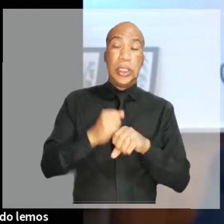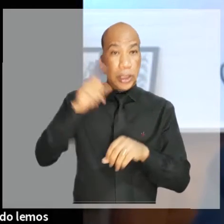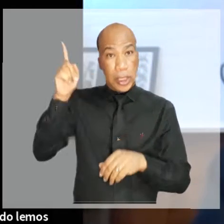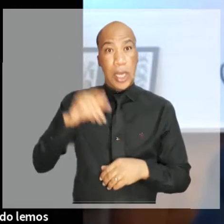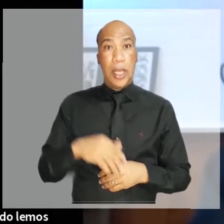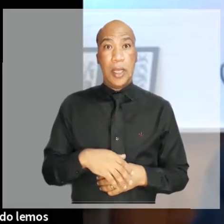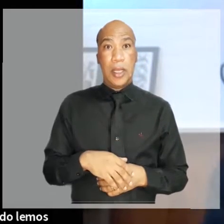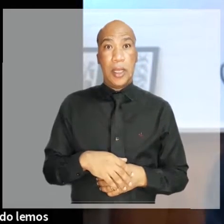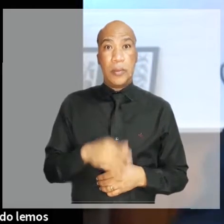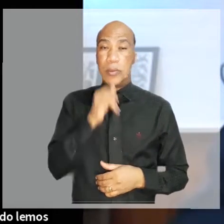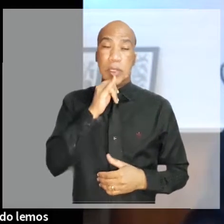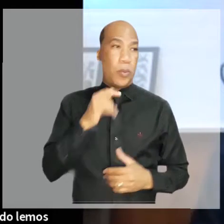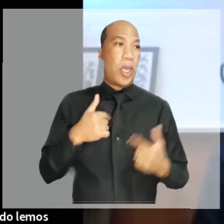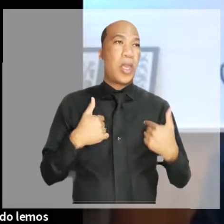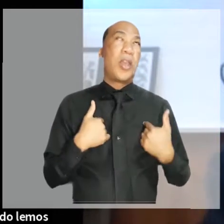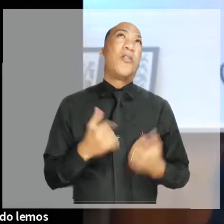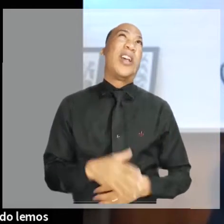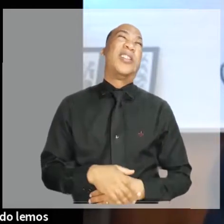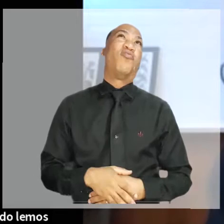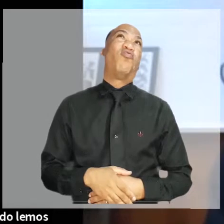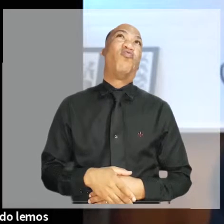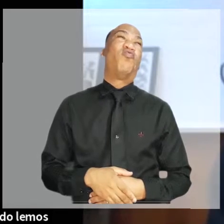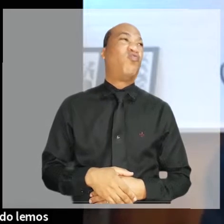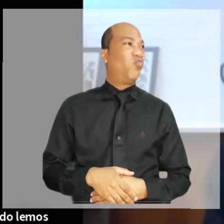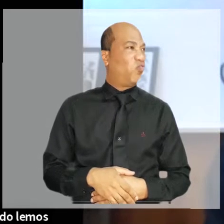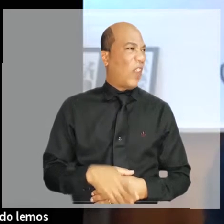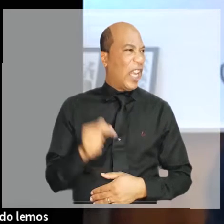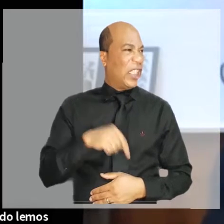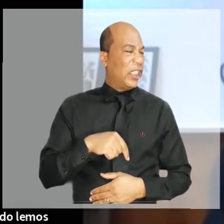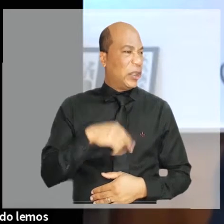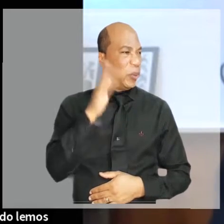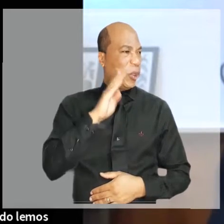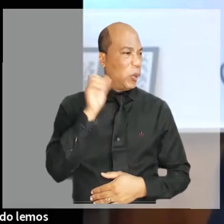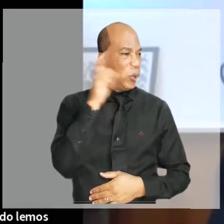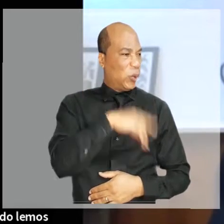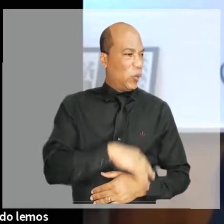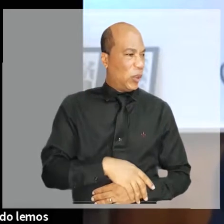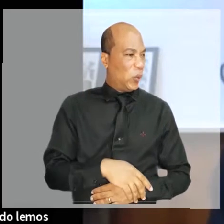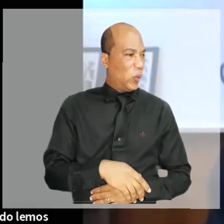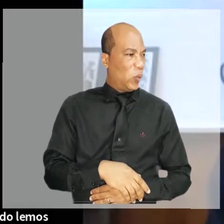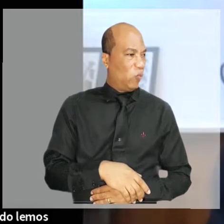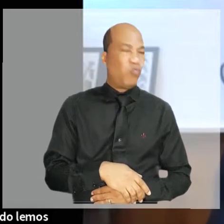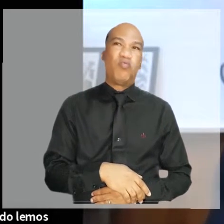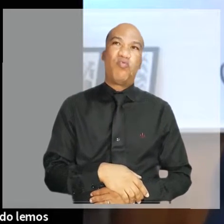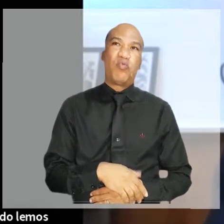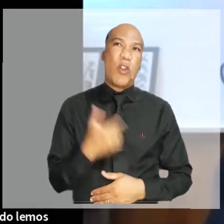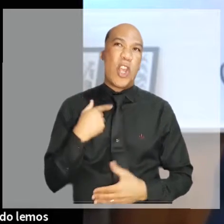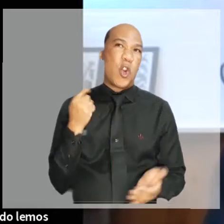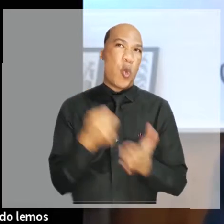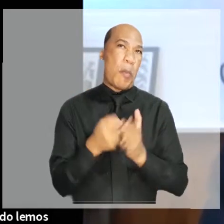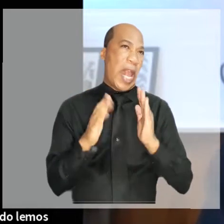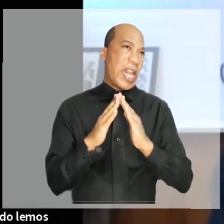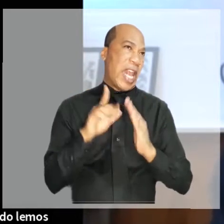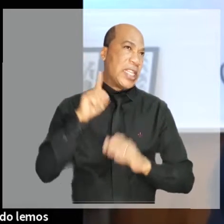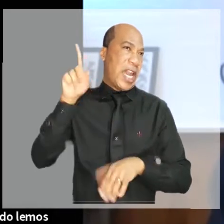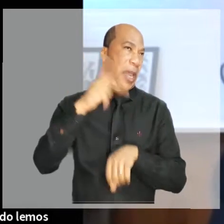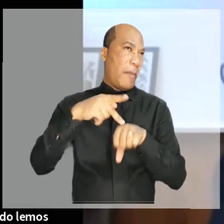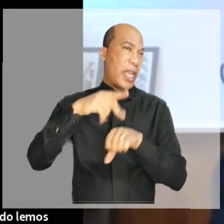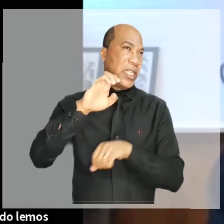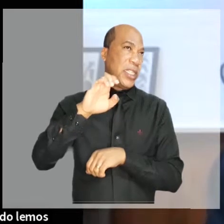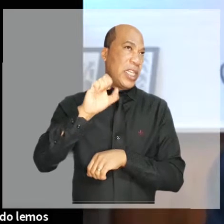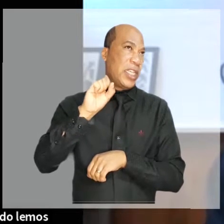previdência social na Estônia. Se eu estiver insatisfeito com a previdência no Brasil, posso fazer minha previdência lá. Eu posso